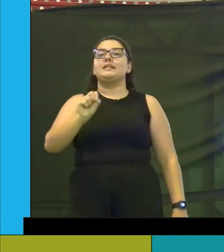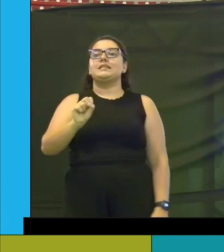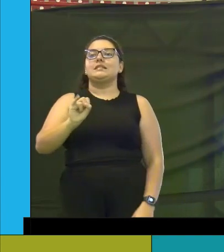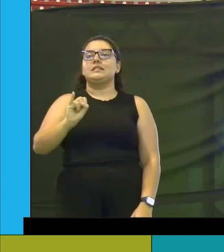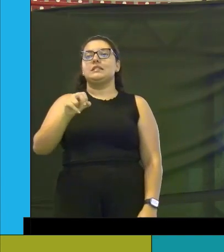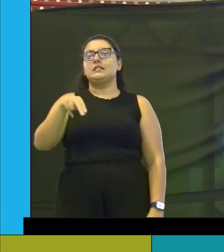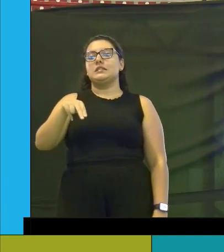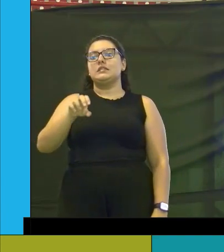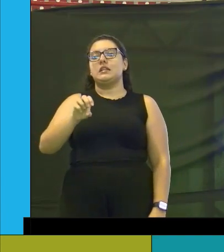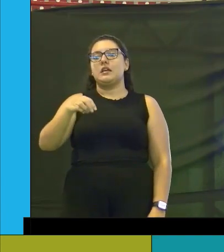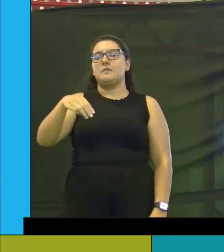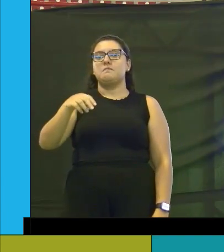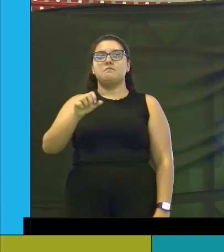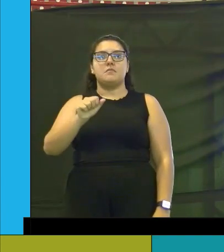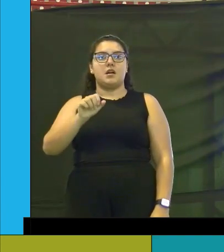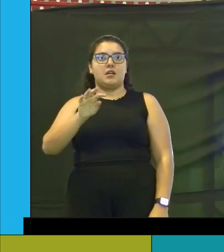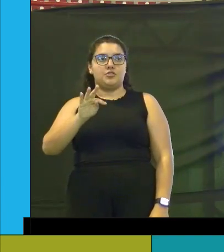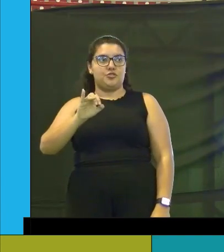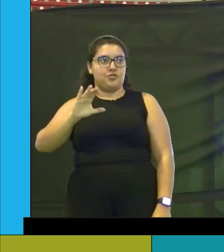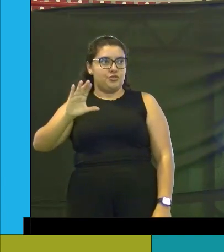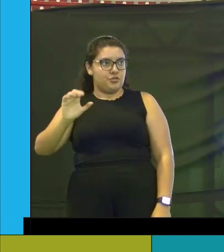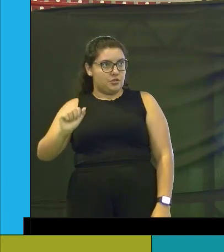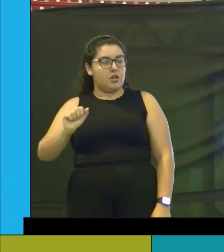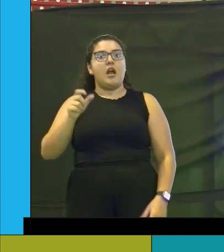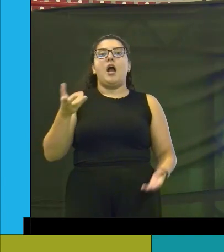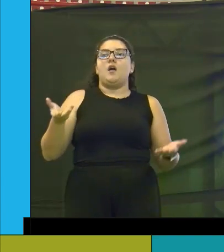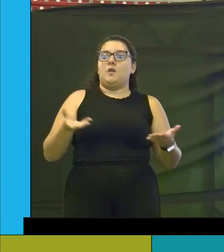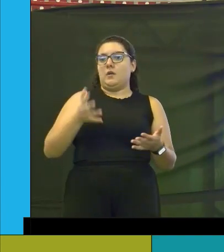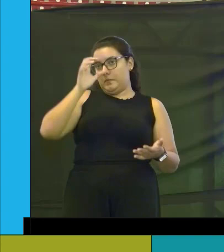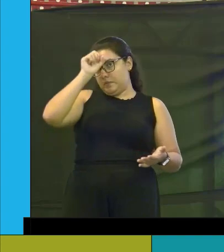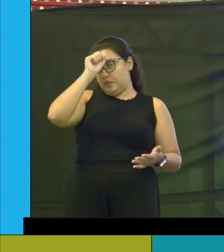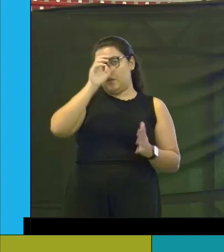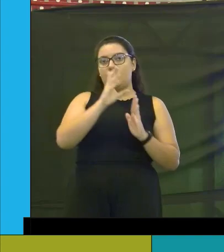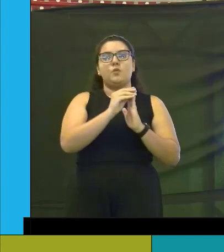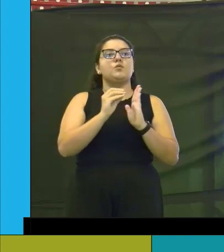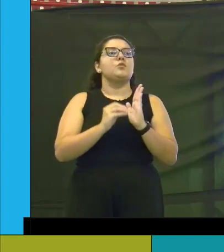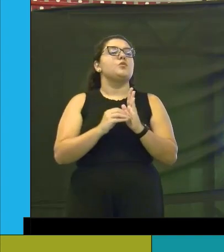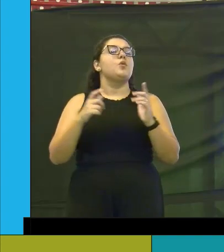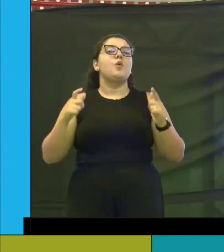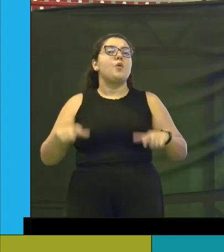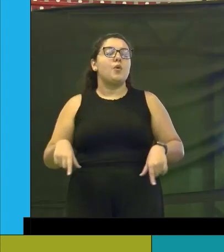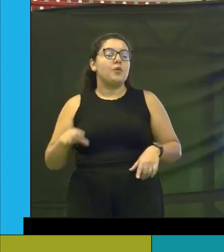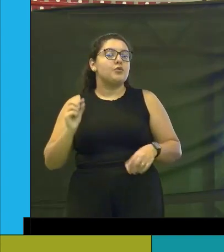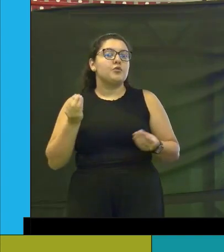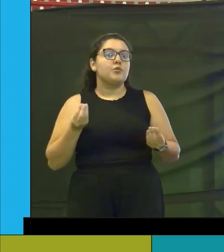ok? Inicialmente você aprende esse conteúdo